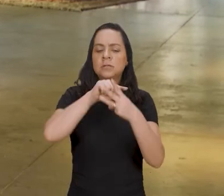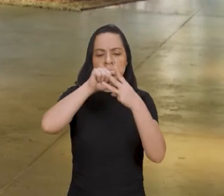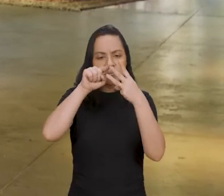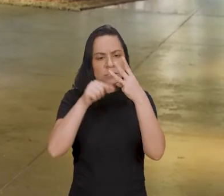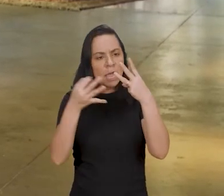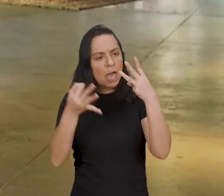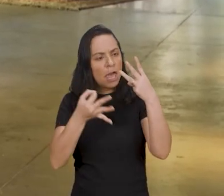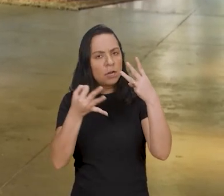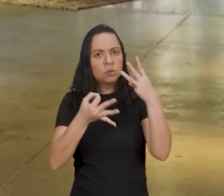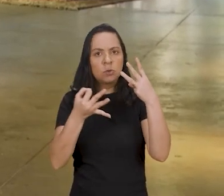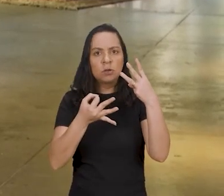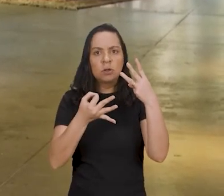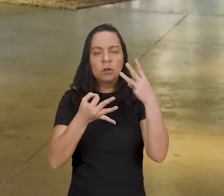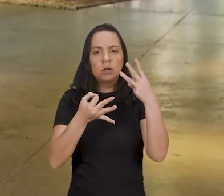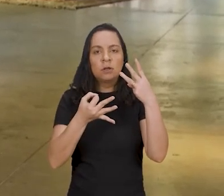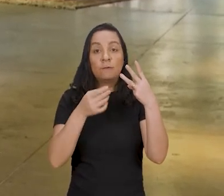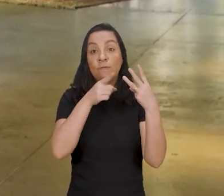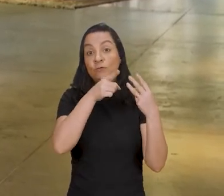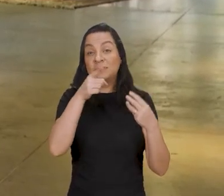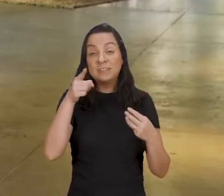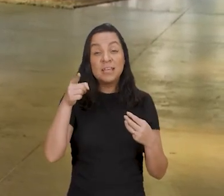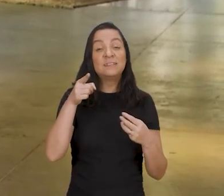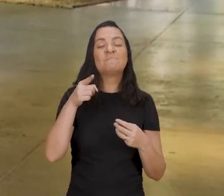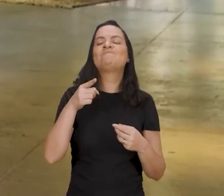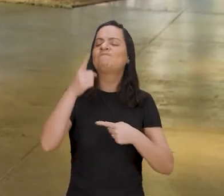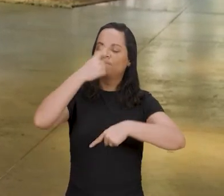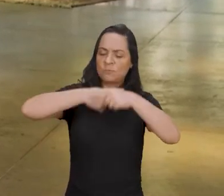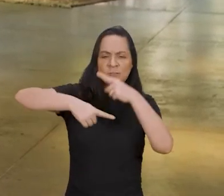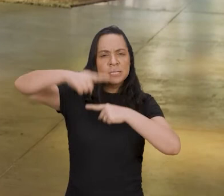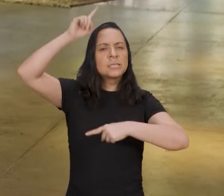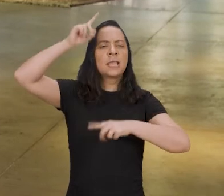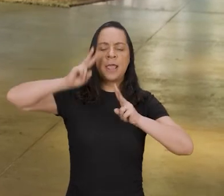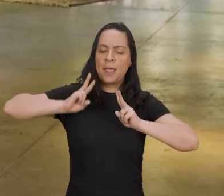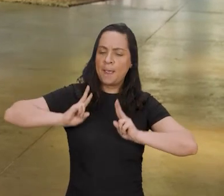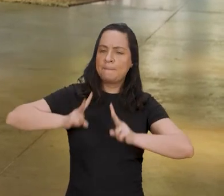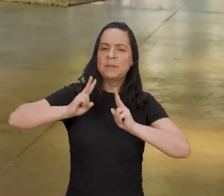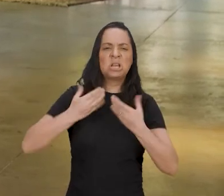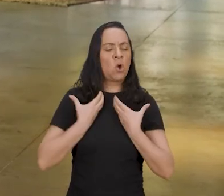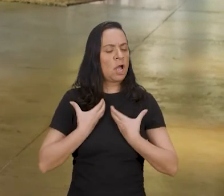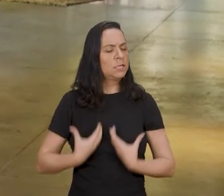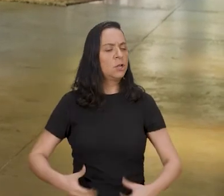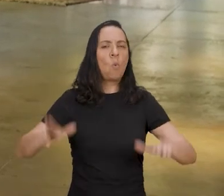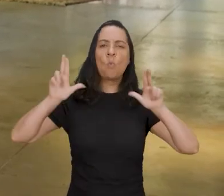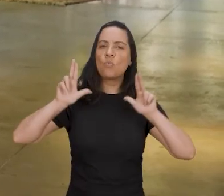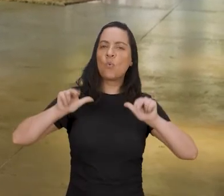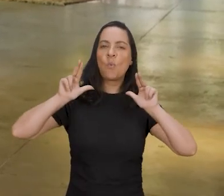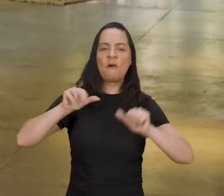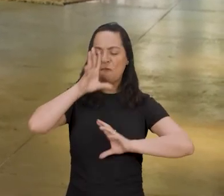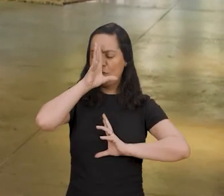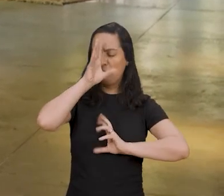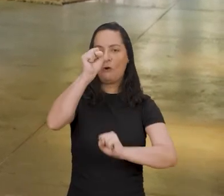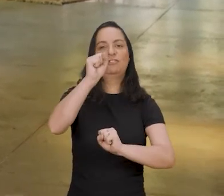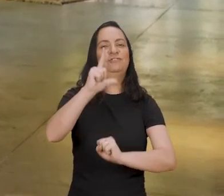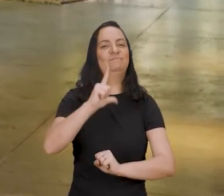ordem, voando, correndo e andando, vocês voarão alto como águias, correrão e não ficarão exaustas,